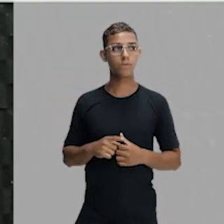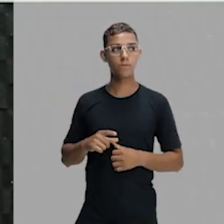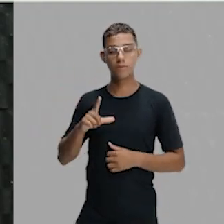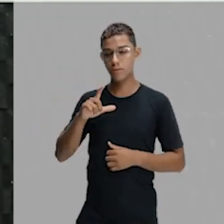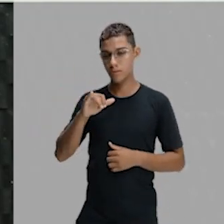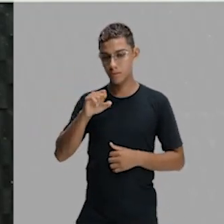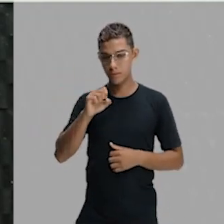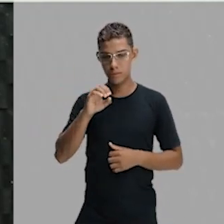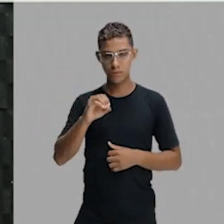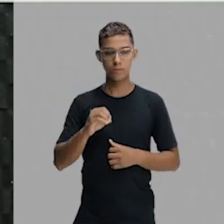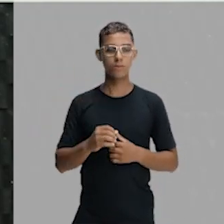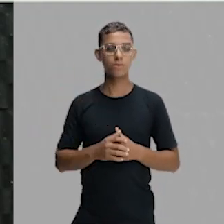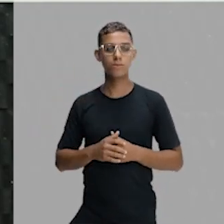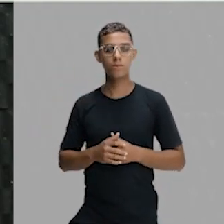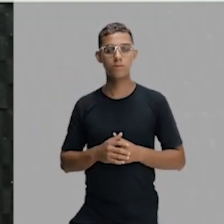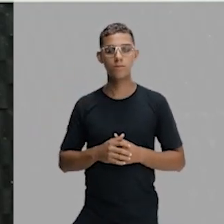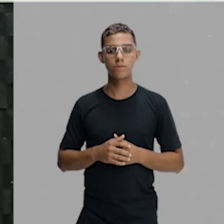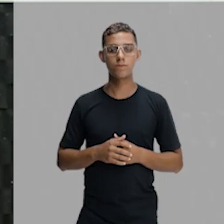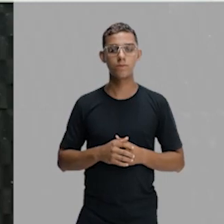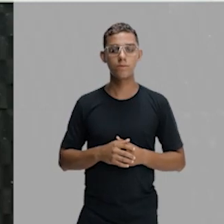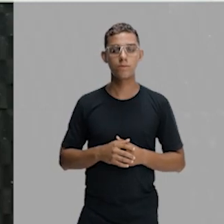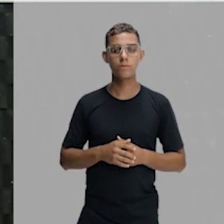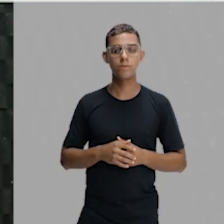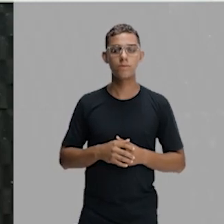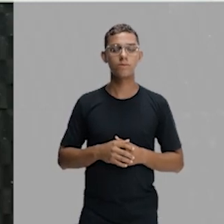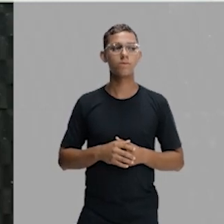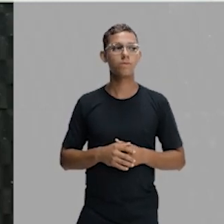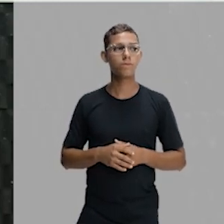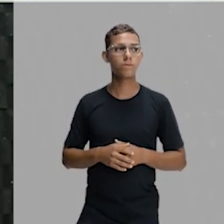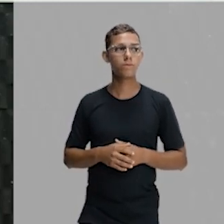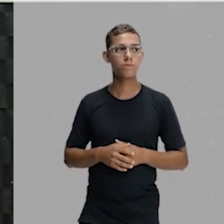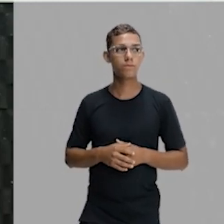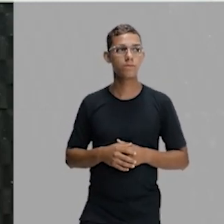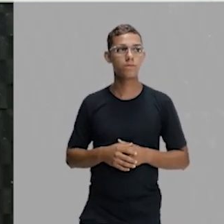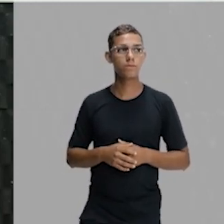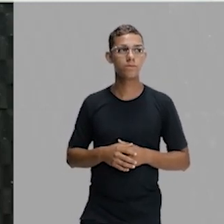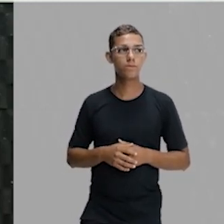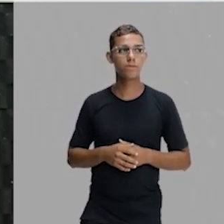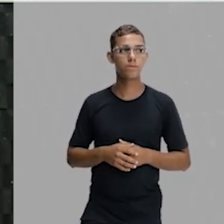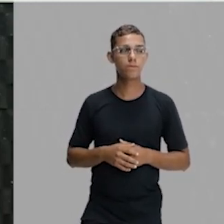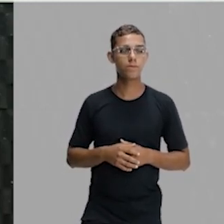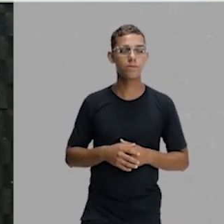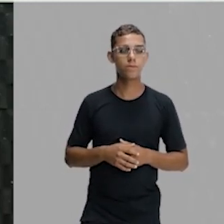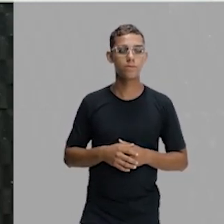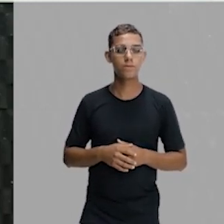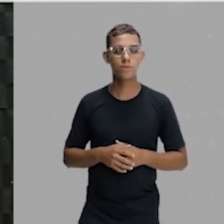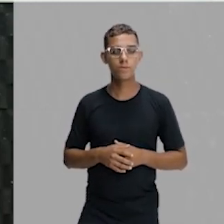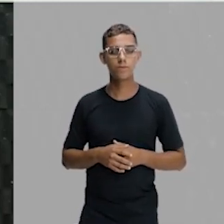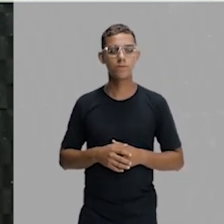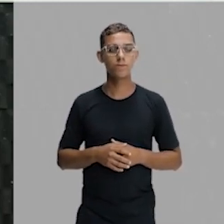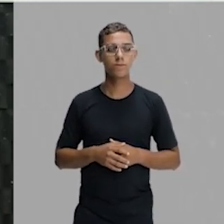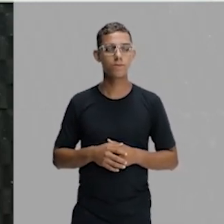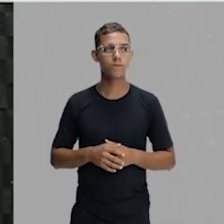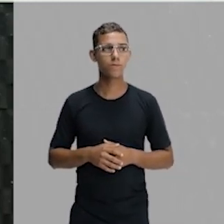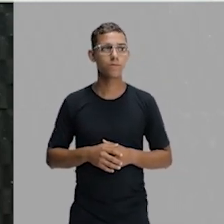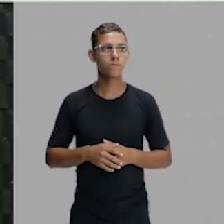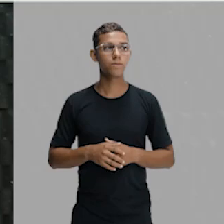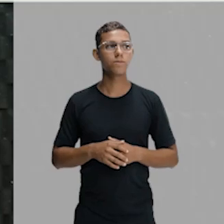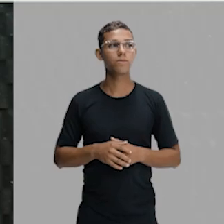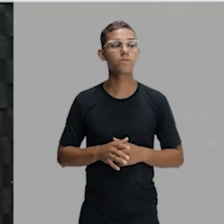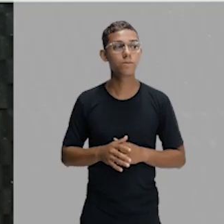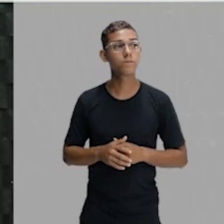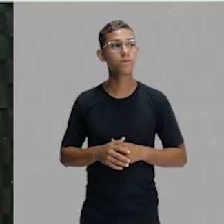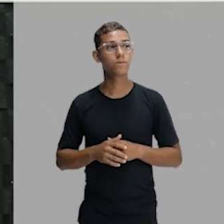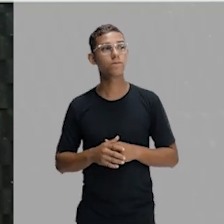liso, que é a semente normal, né? Conforme o enunciado da questão. Então, diante